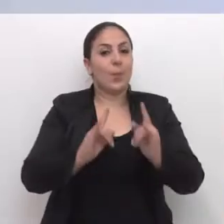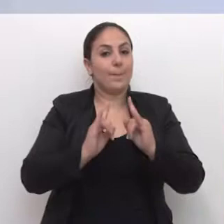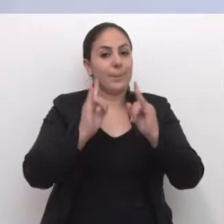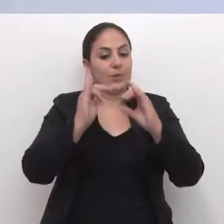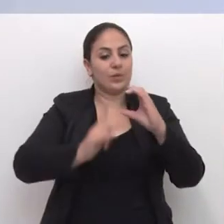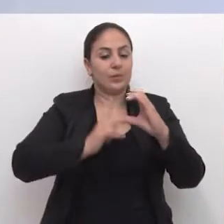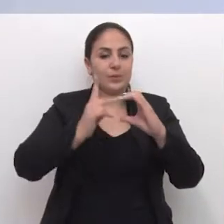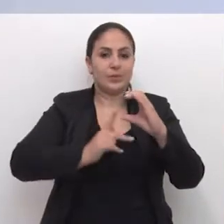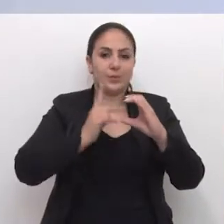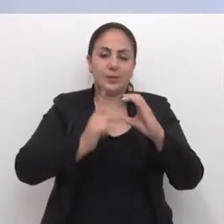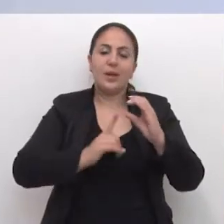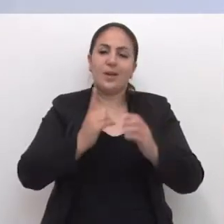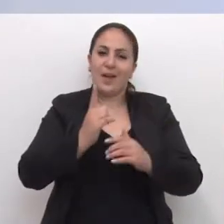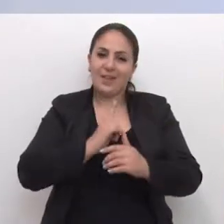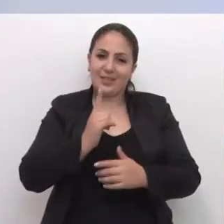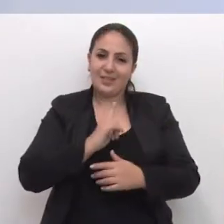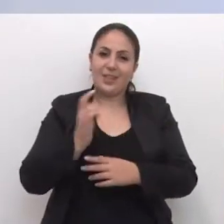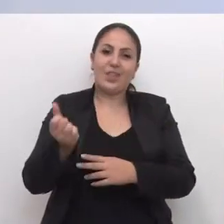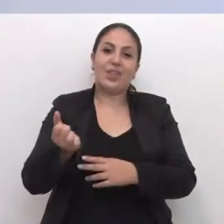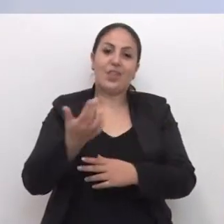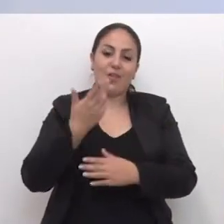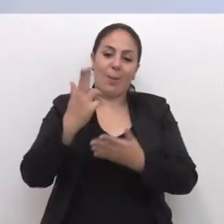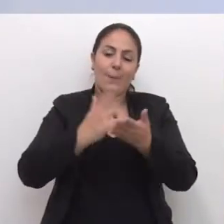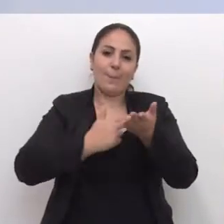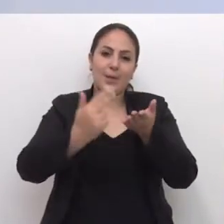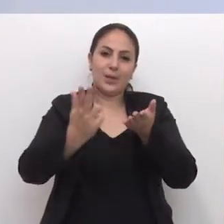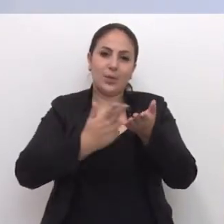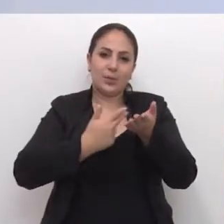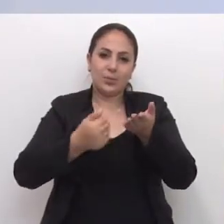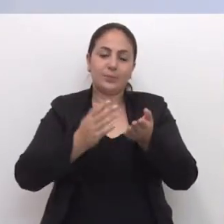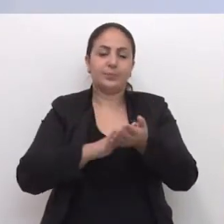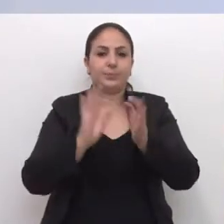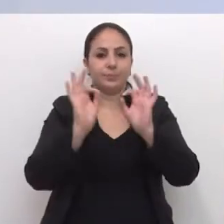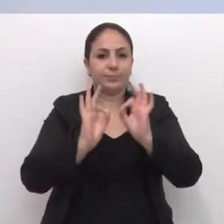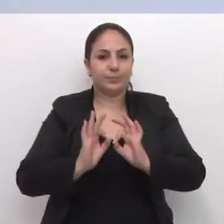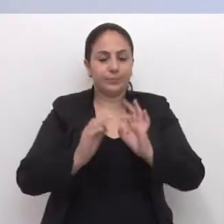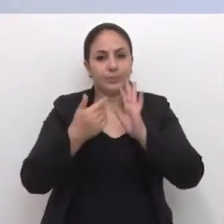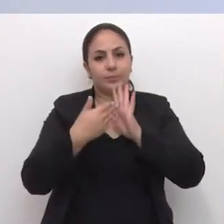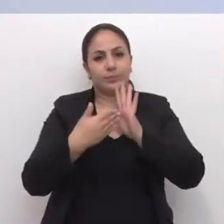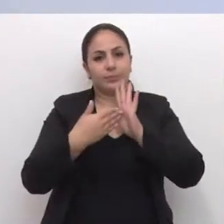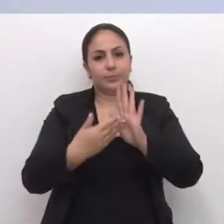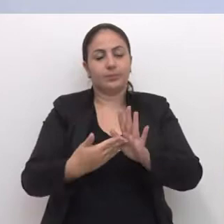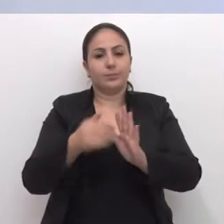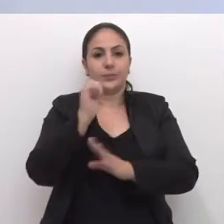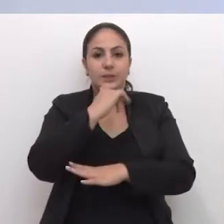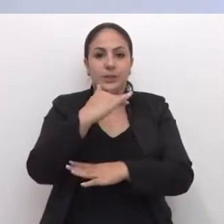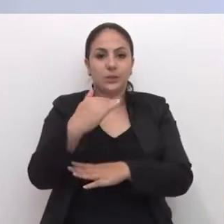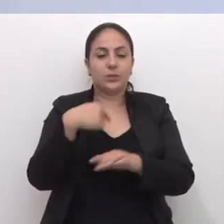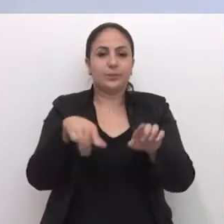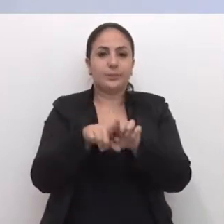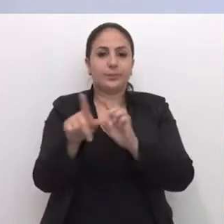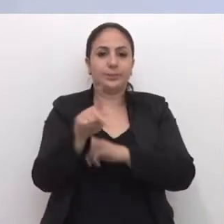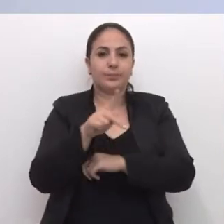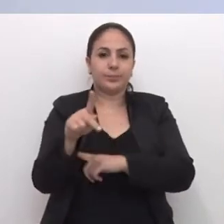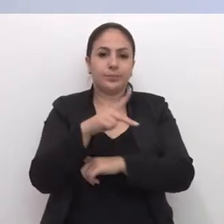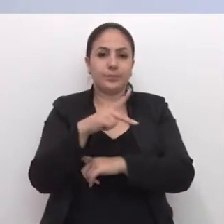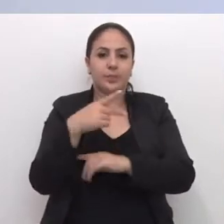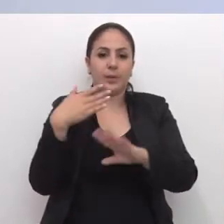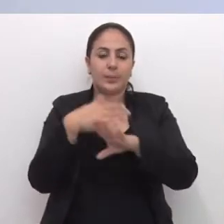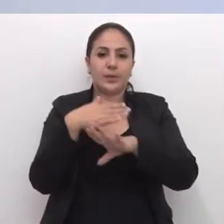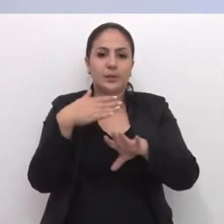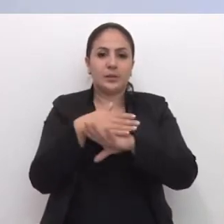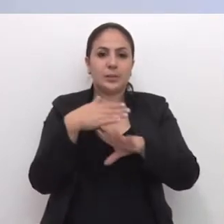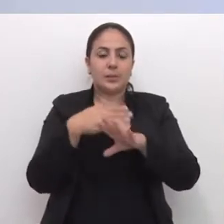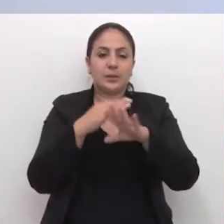O prédio da Câmara de Vereadores vai ganhar nova pintura. O projeto foi apresentado por alunos e professores